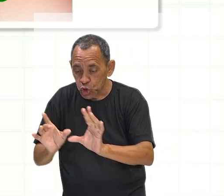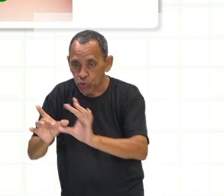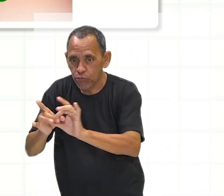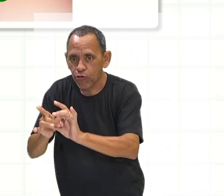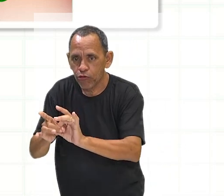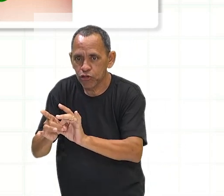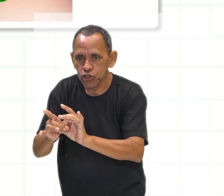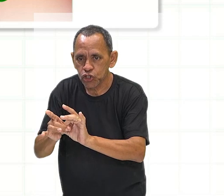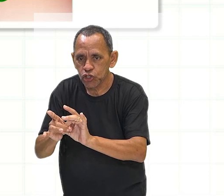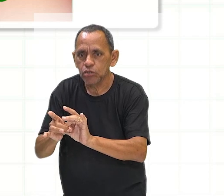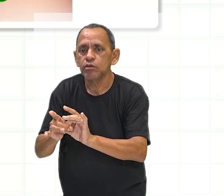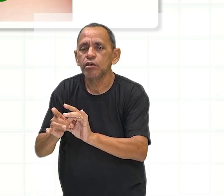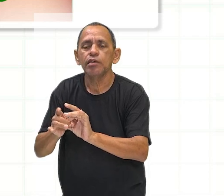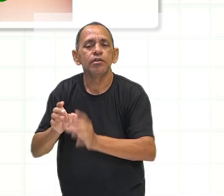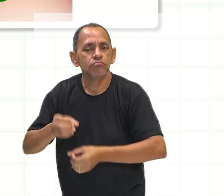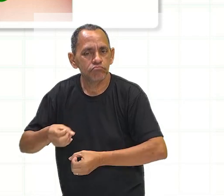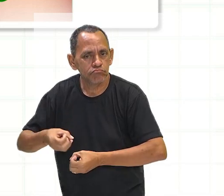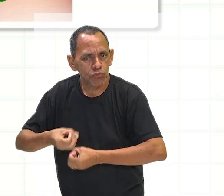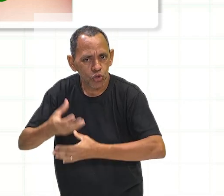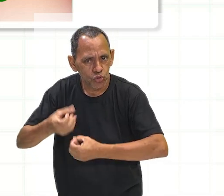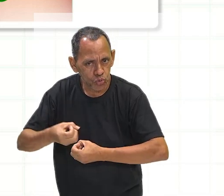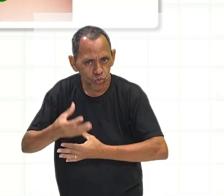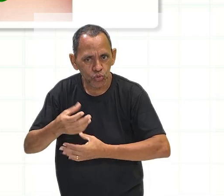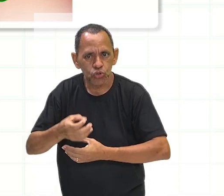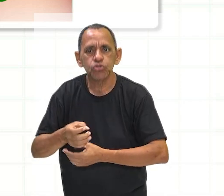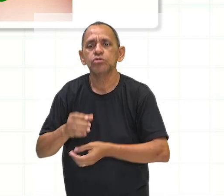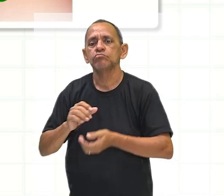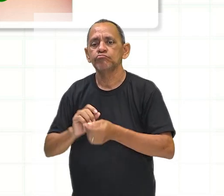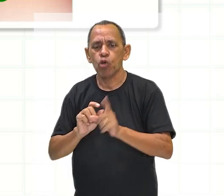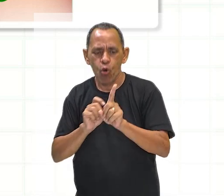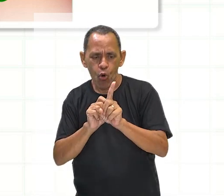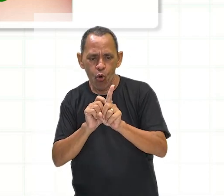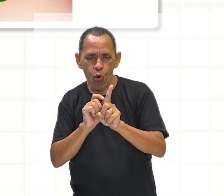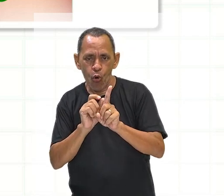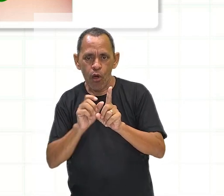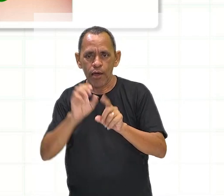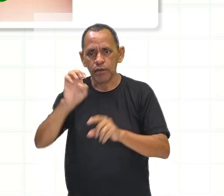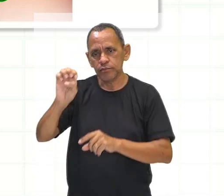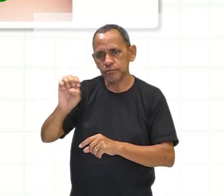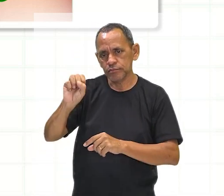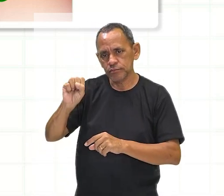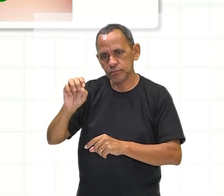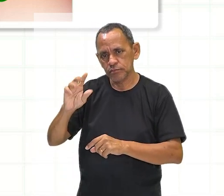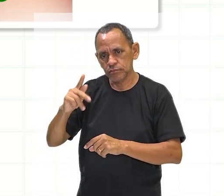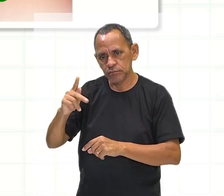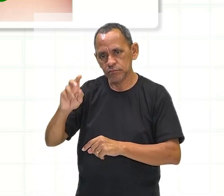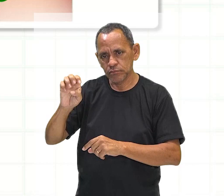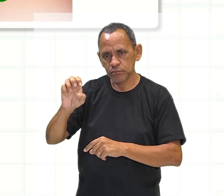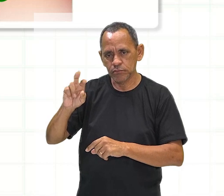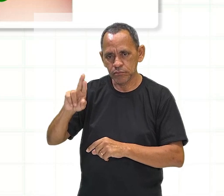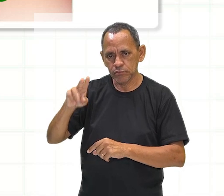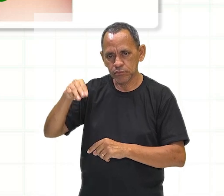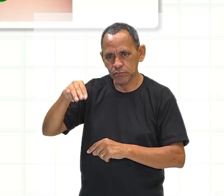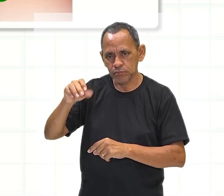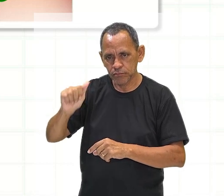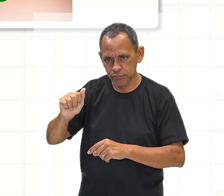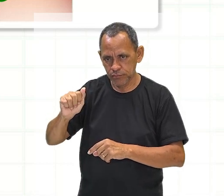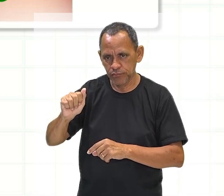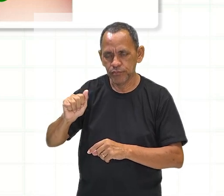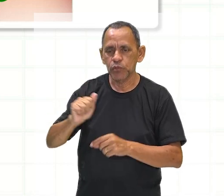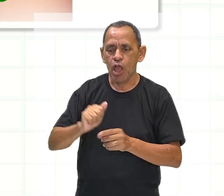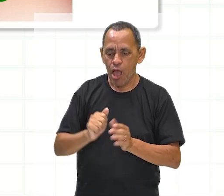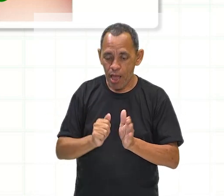e formam, né, o esperma, né, o sêmen, por exemplo. E aí ele consegue ser, então, lançado e liberado ali após